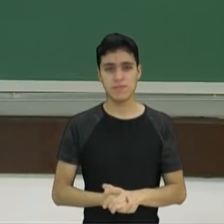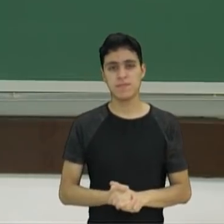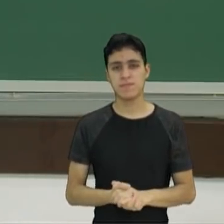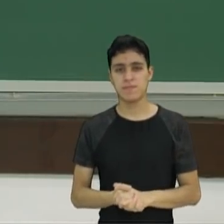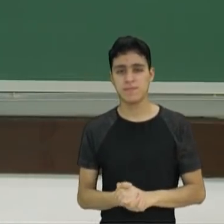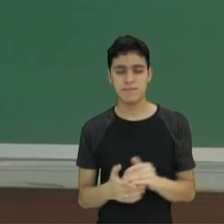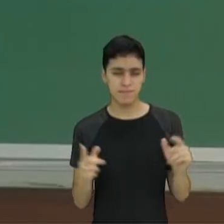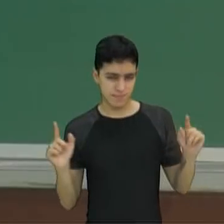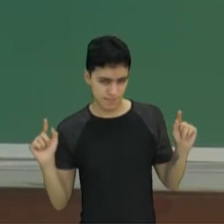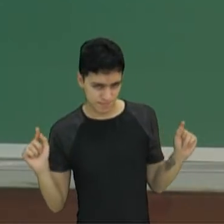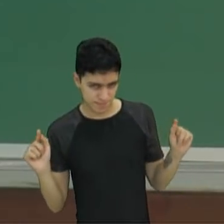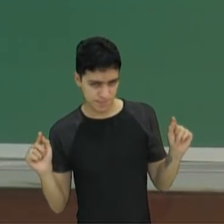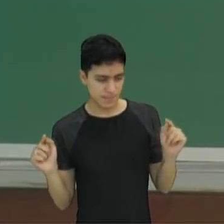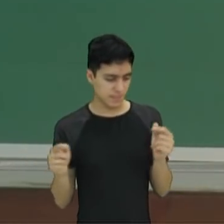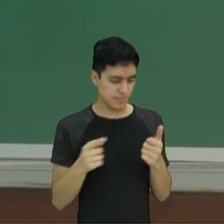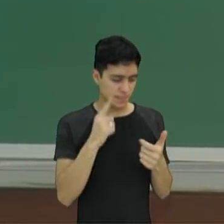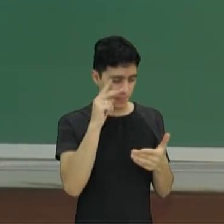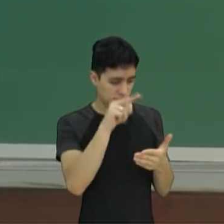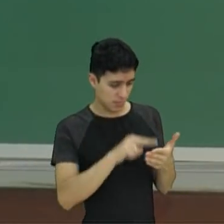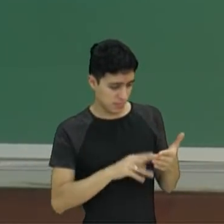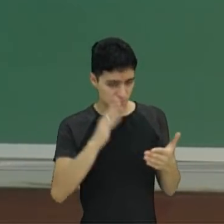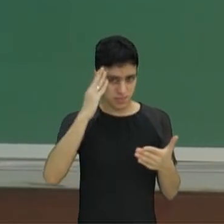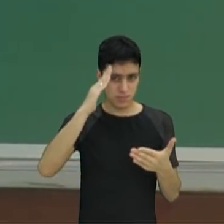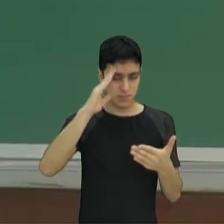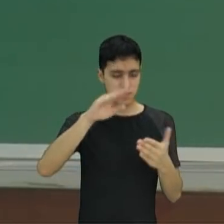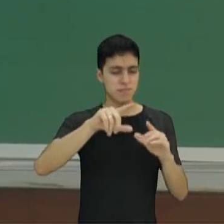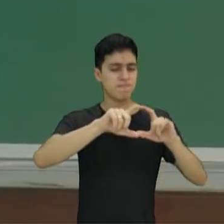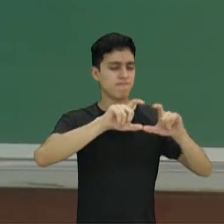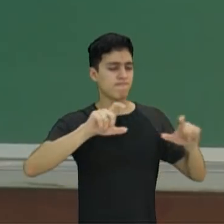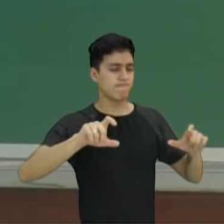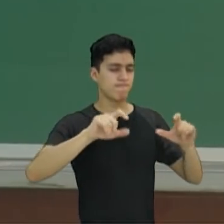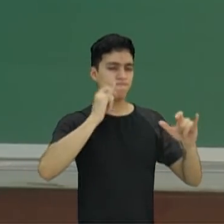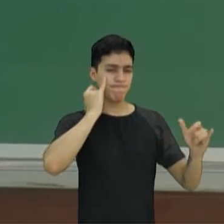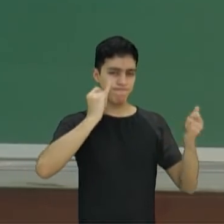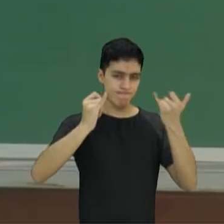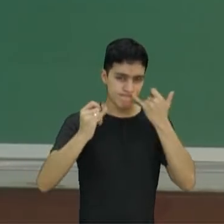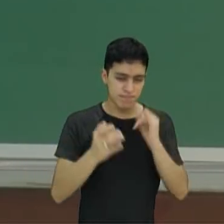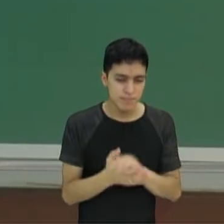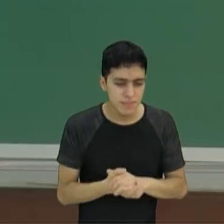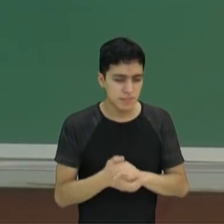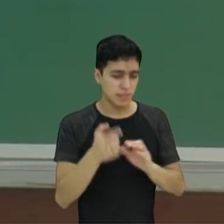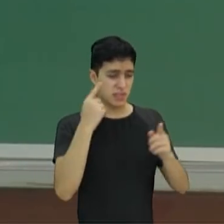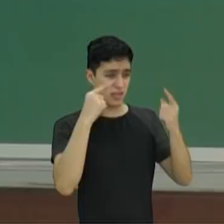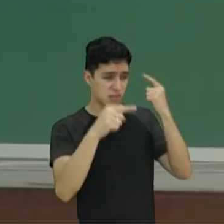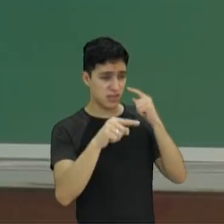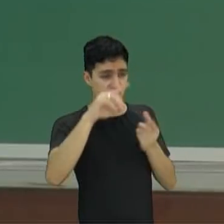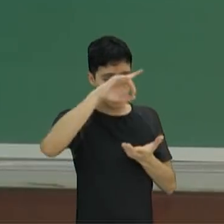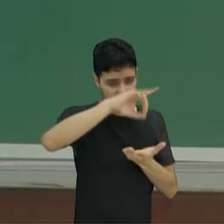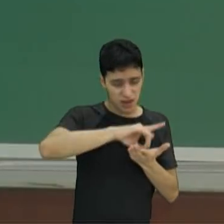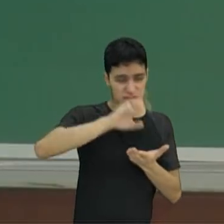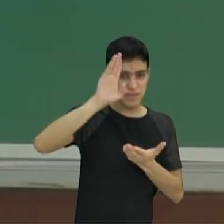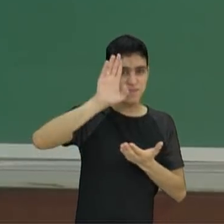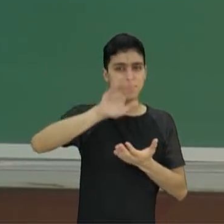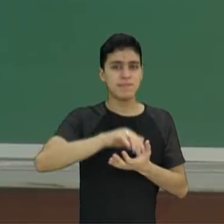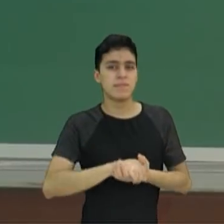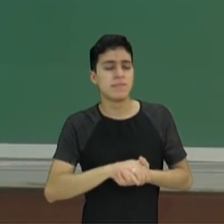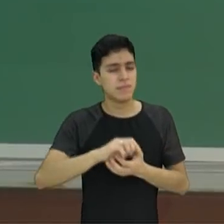Eles são: ler e compreender o fragmento de uma notícia, identificar o fato central,